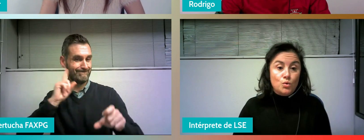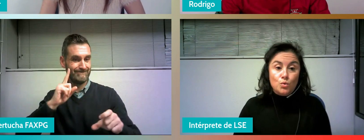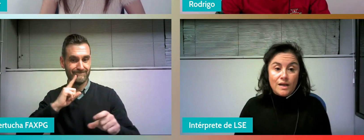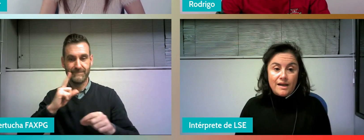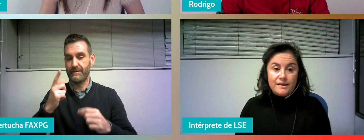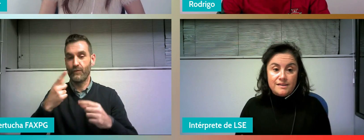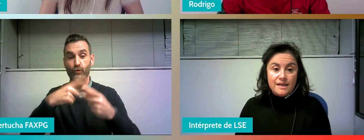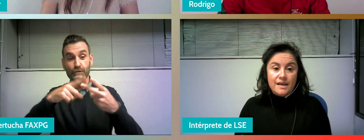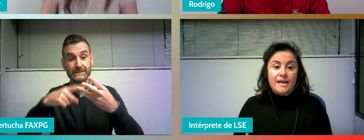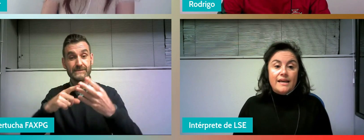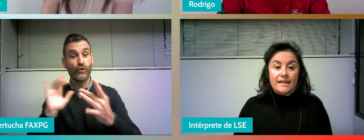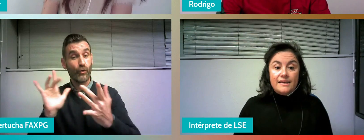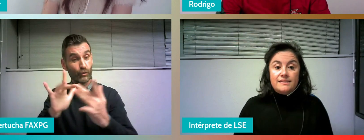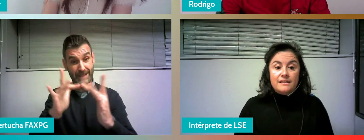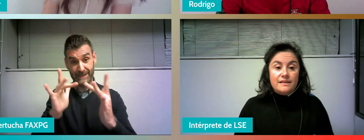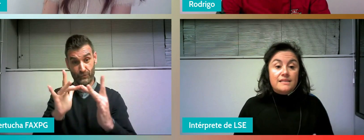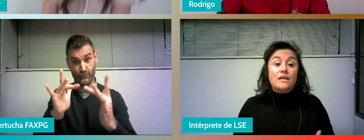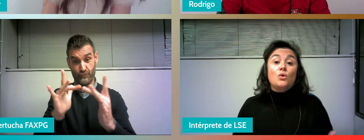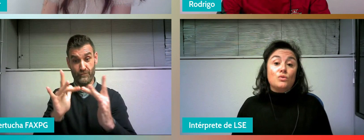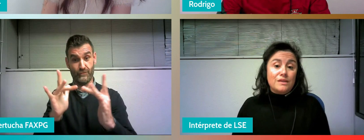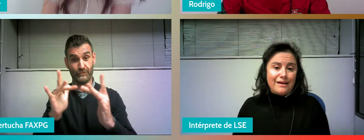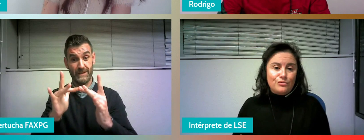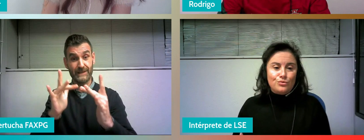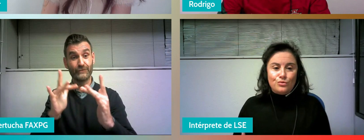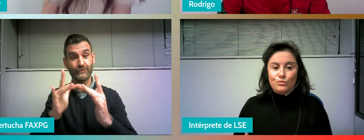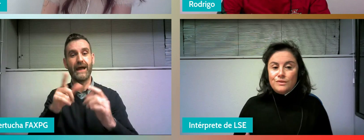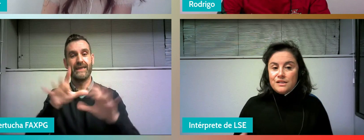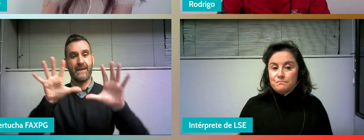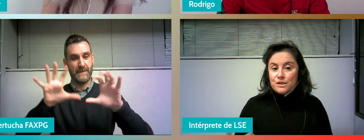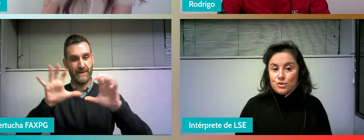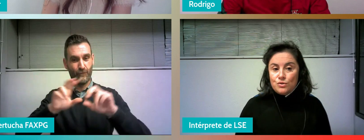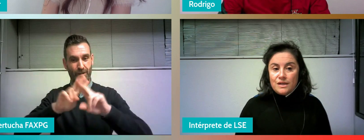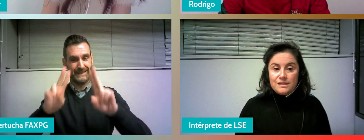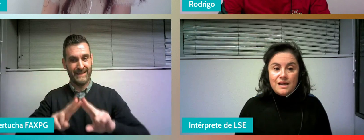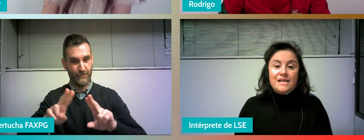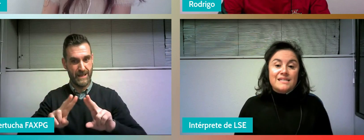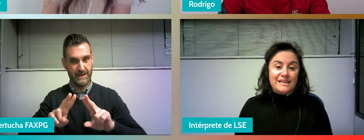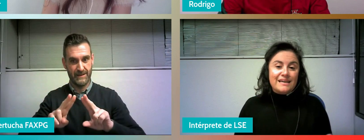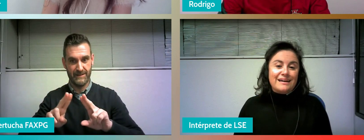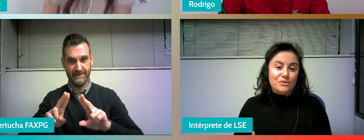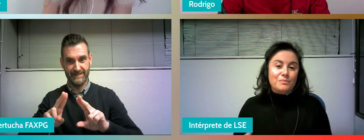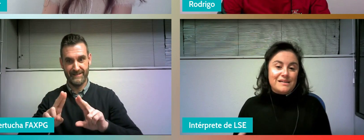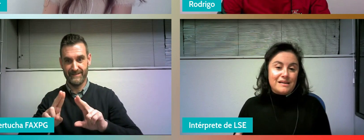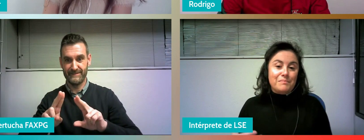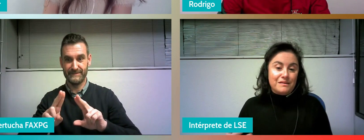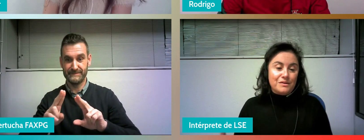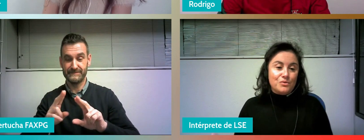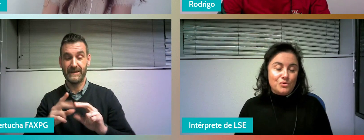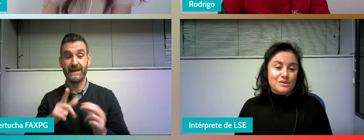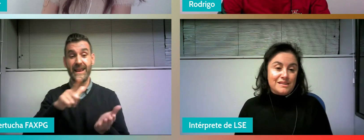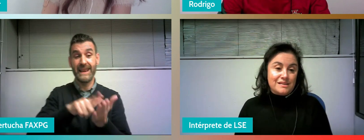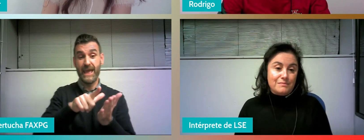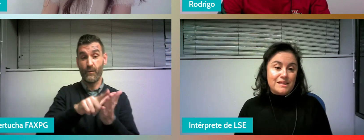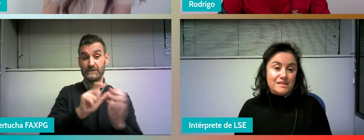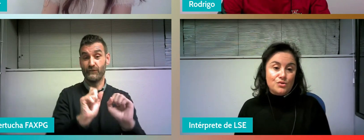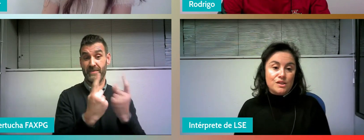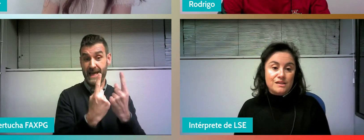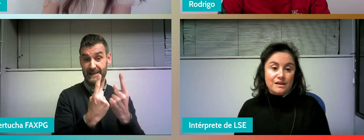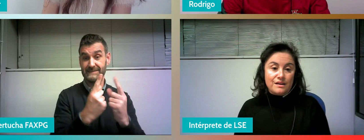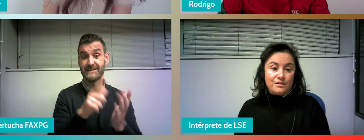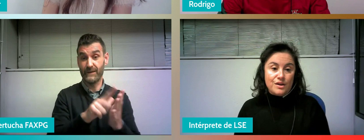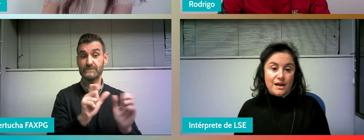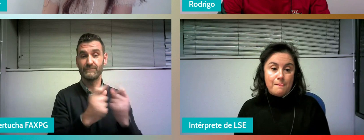actividades culturais, nese contacto con outras persoas, sí que cando vas aprendendo sistema de